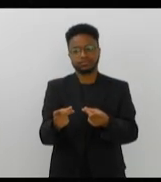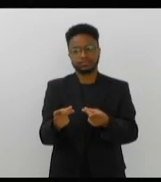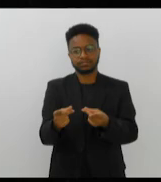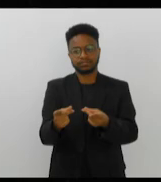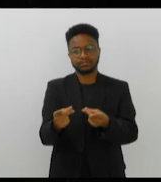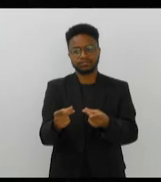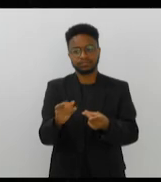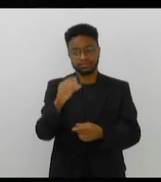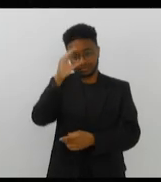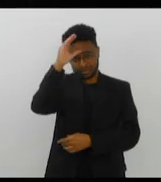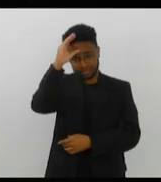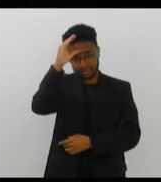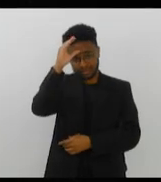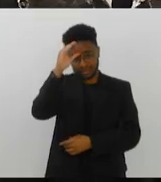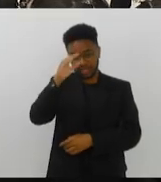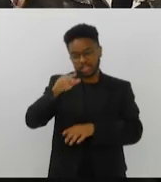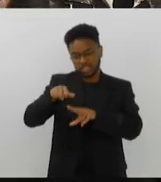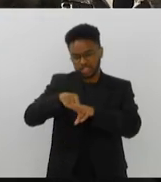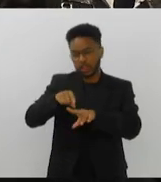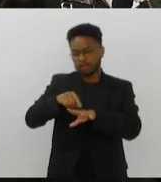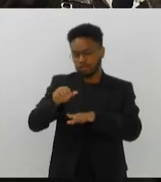ó, chinelo de fora, né?